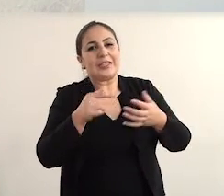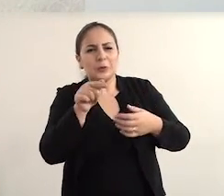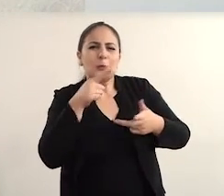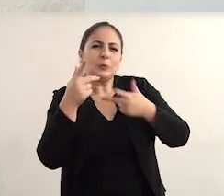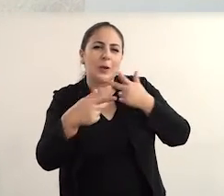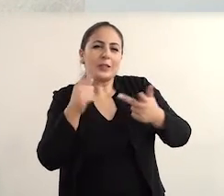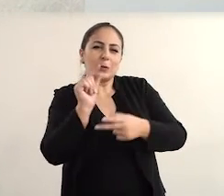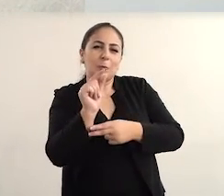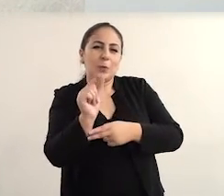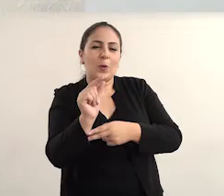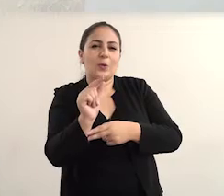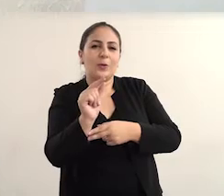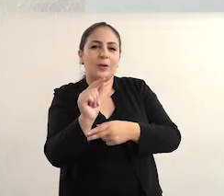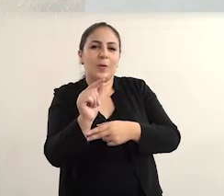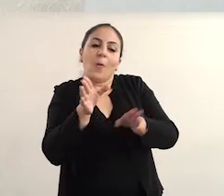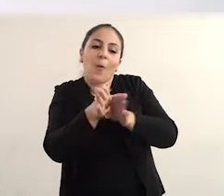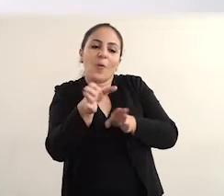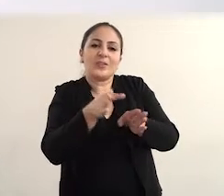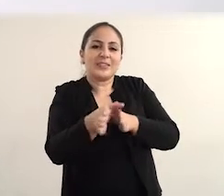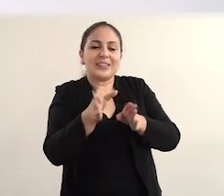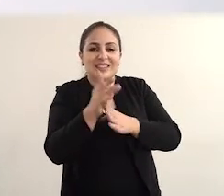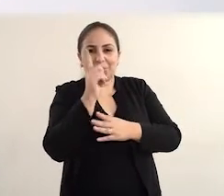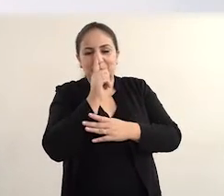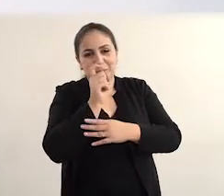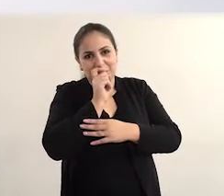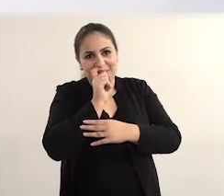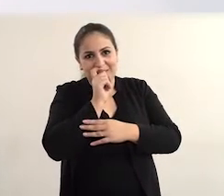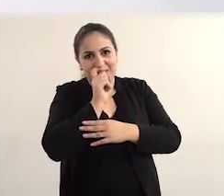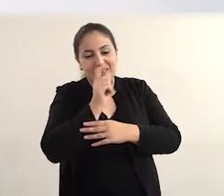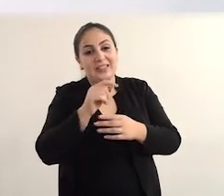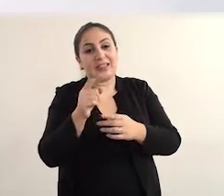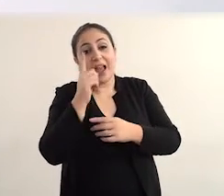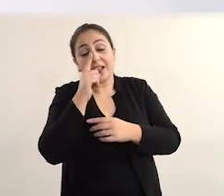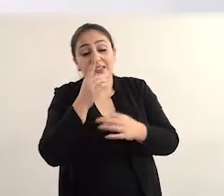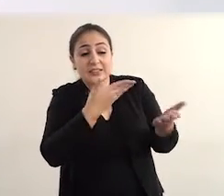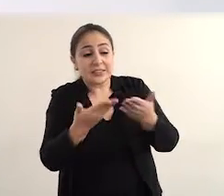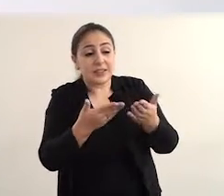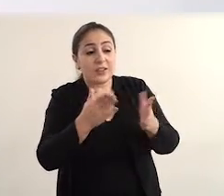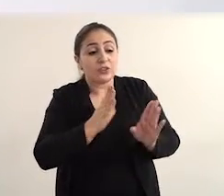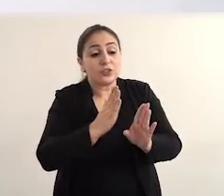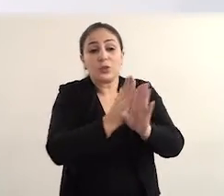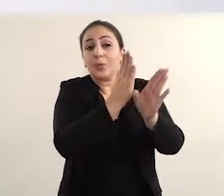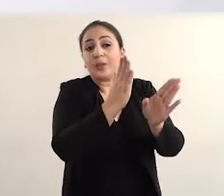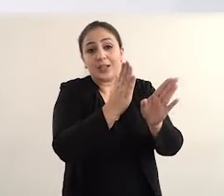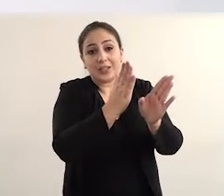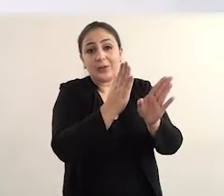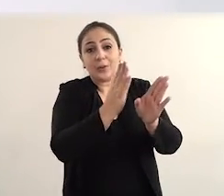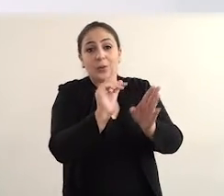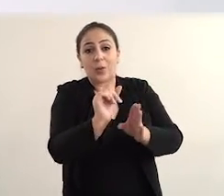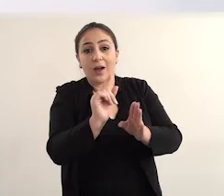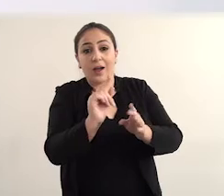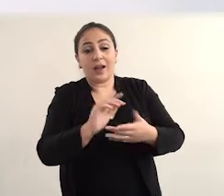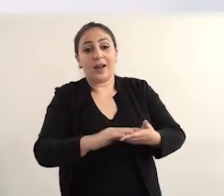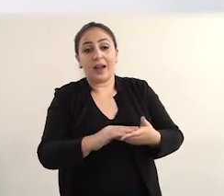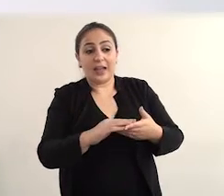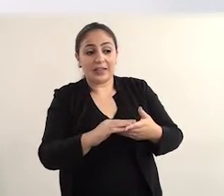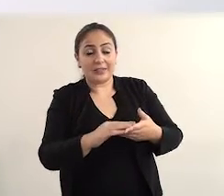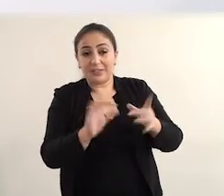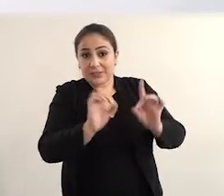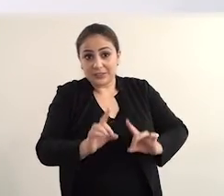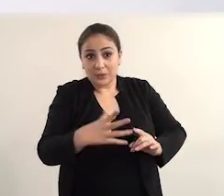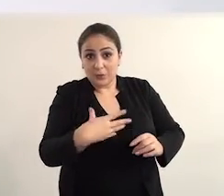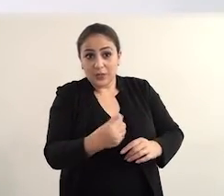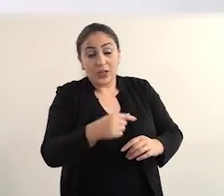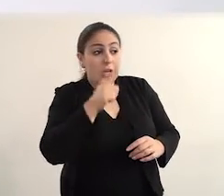tu falasse um pouquinho, um conselho para as mães que estão recebendo, que receberam recentemente o diagnóstico. No